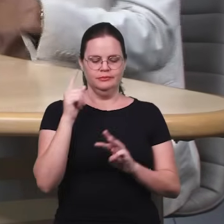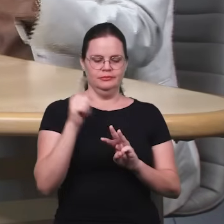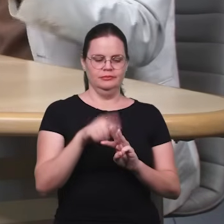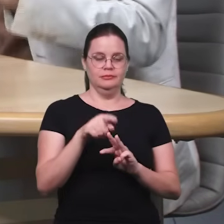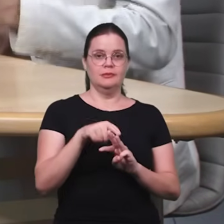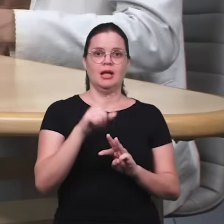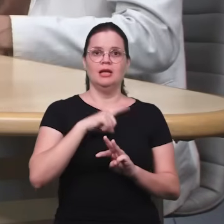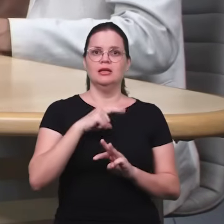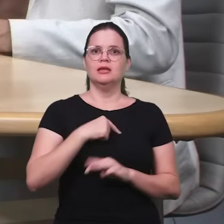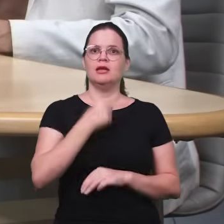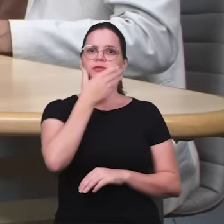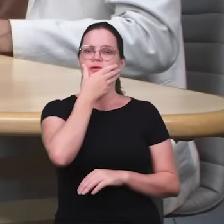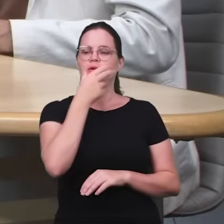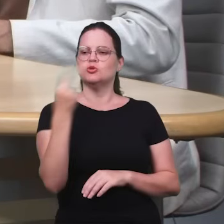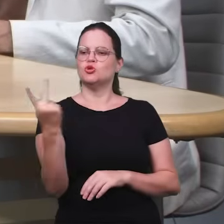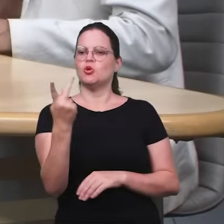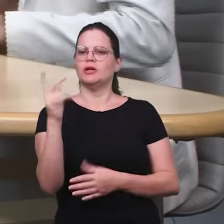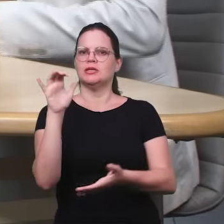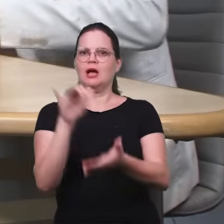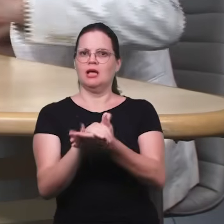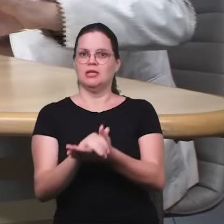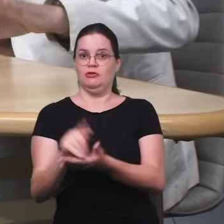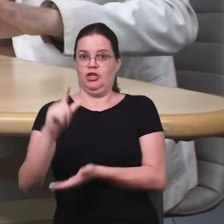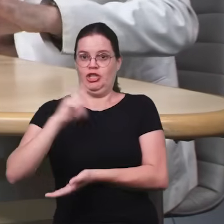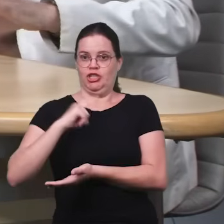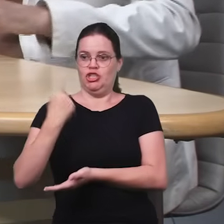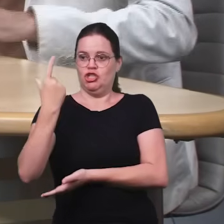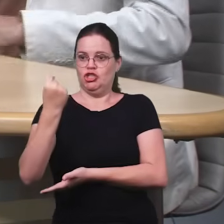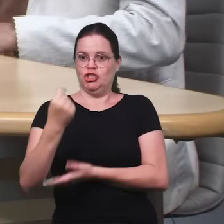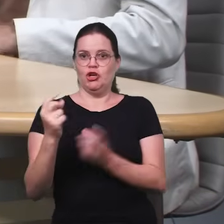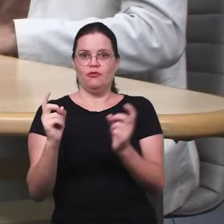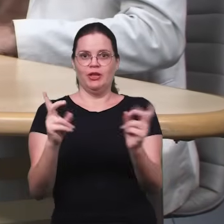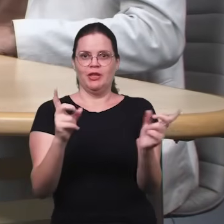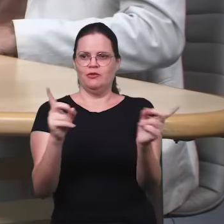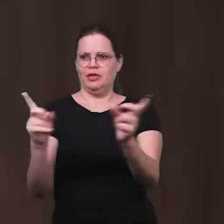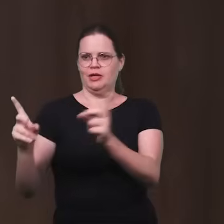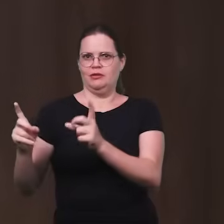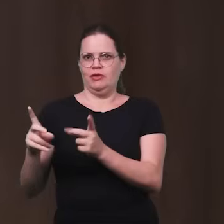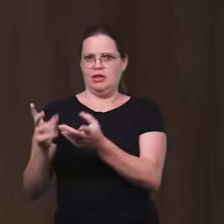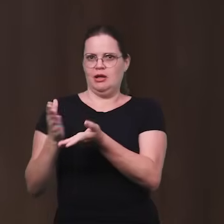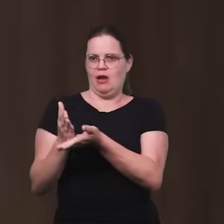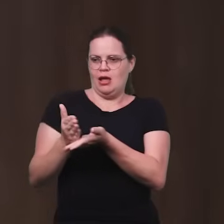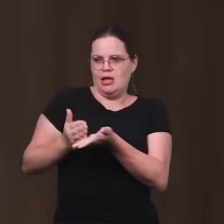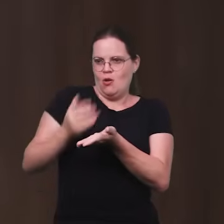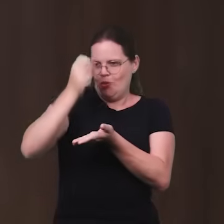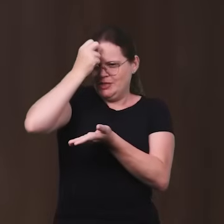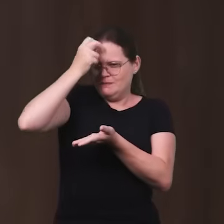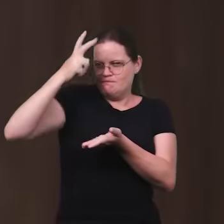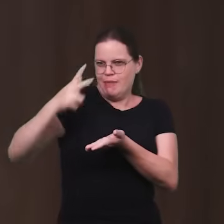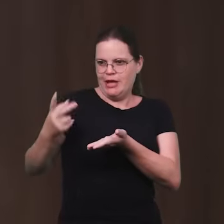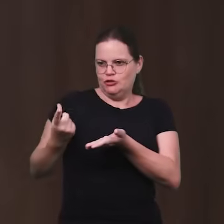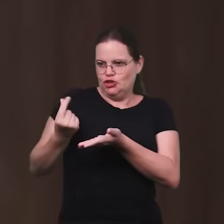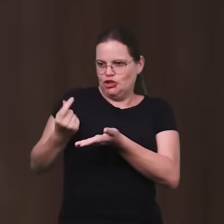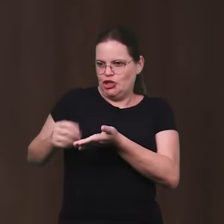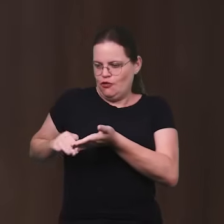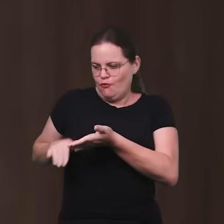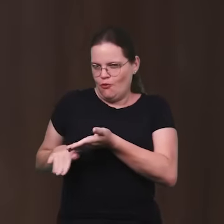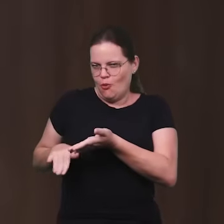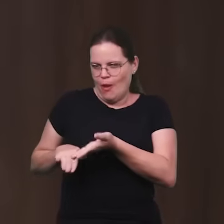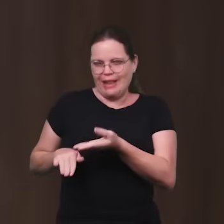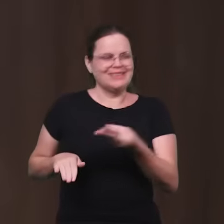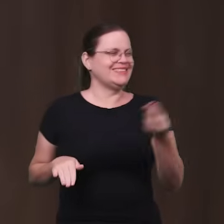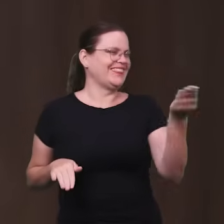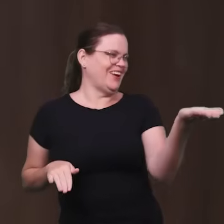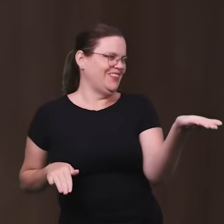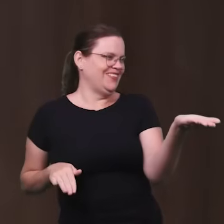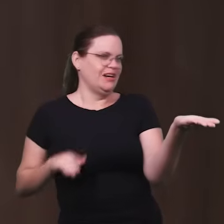Muito bom. Eles venderam tudo, deram a parte para os apóstolos e mentiram para ficar com a parte. Verdade. É o esperto. É. Mas é preciso trabalhar